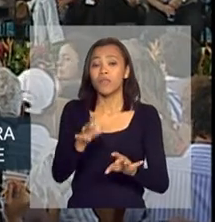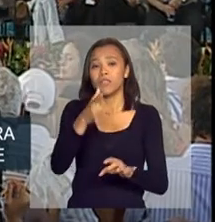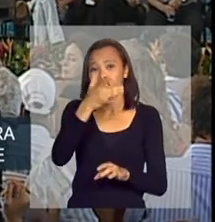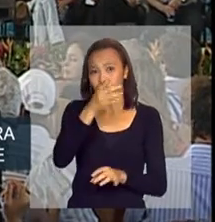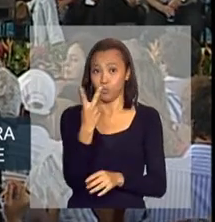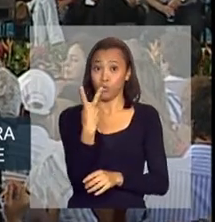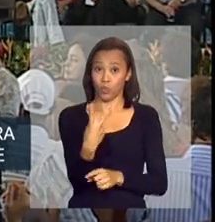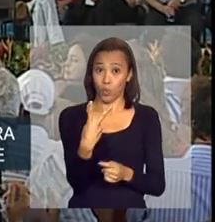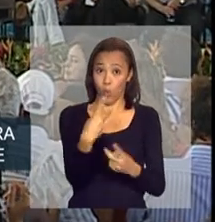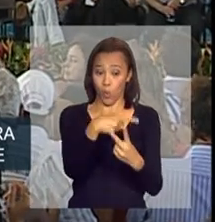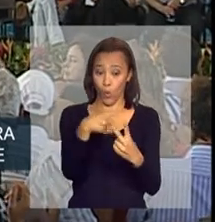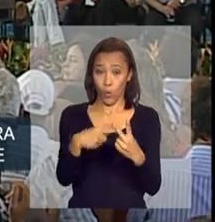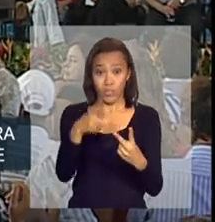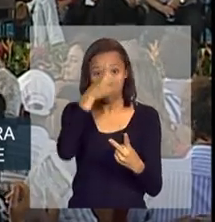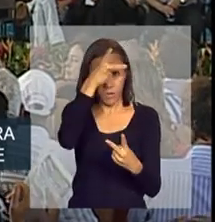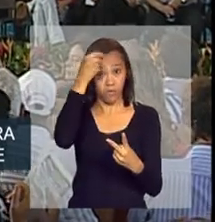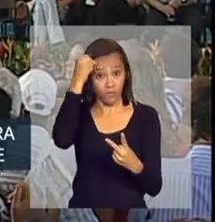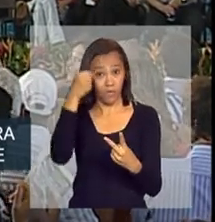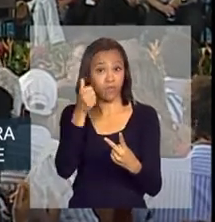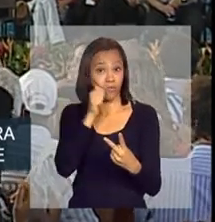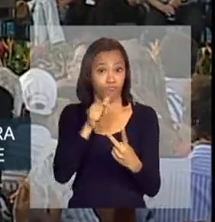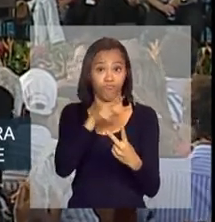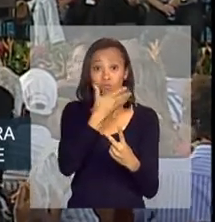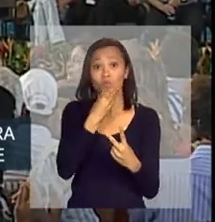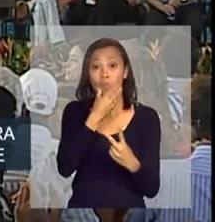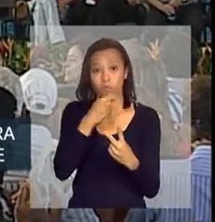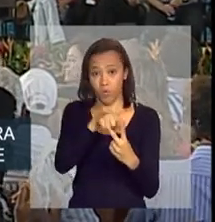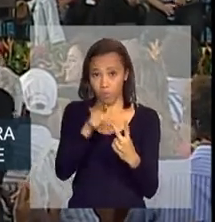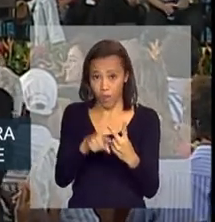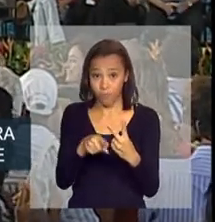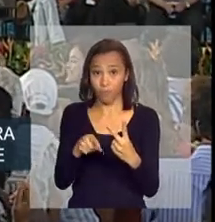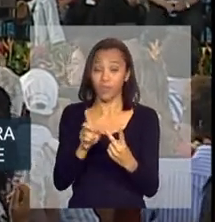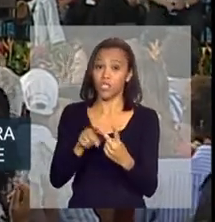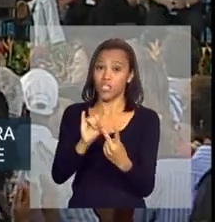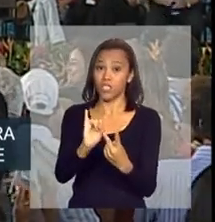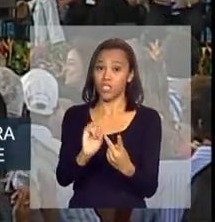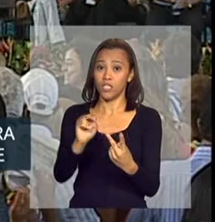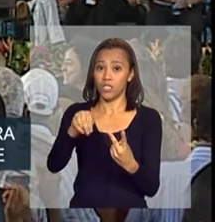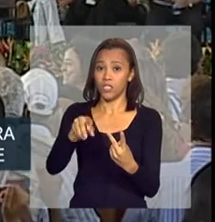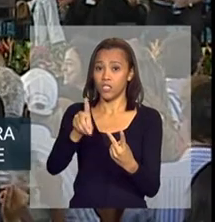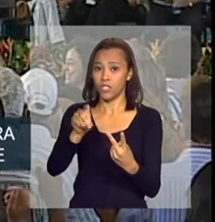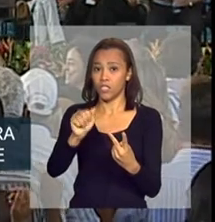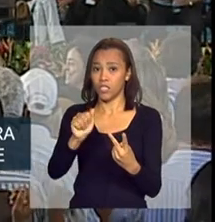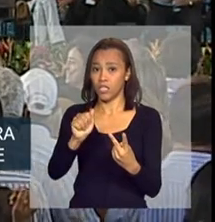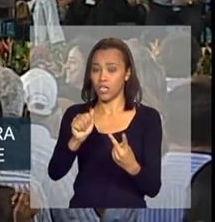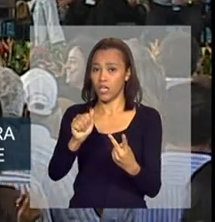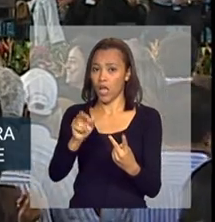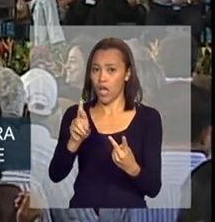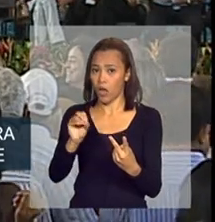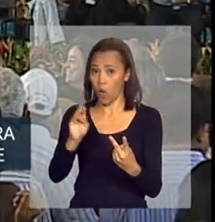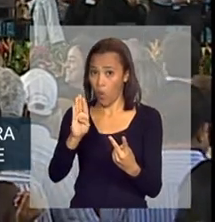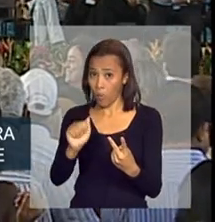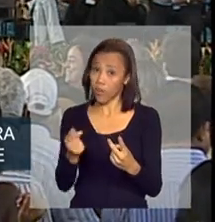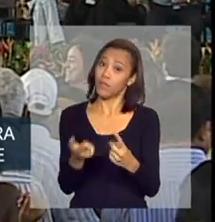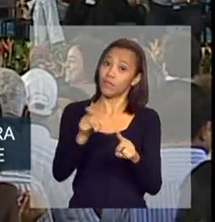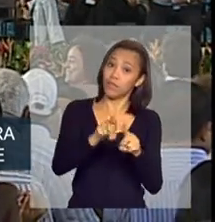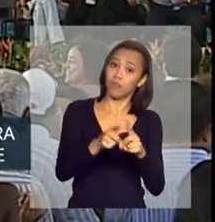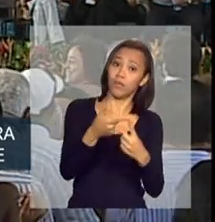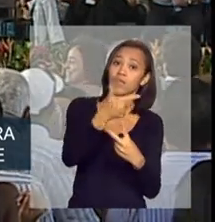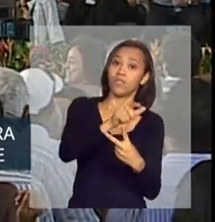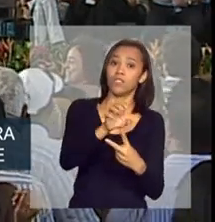os dois prefeitos aqui presentes, o prefeito de Indiaroba e o prefeito de